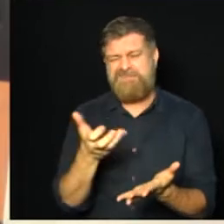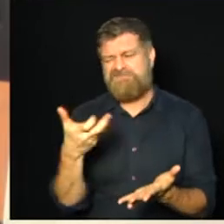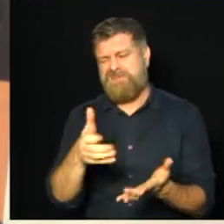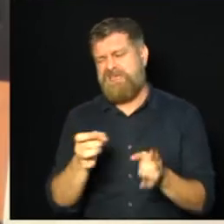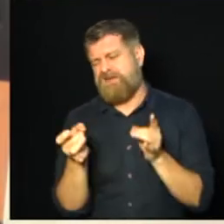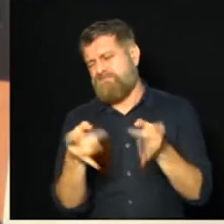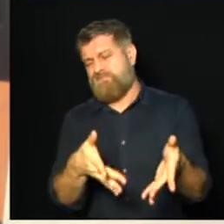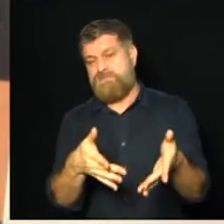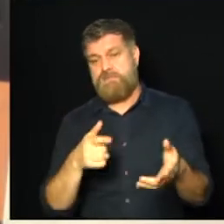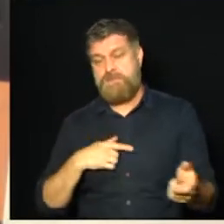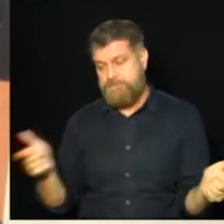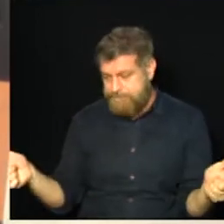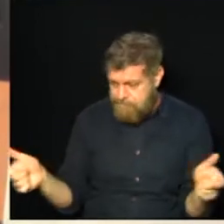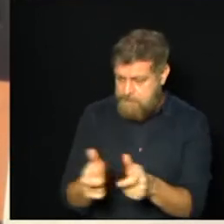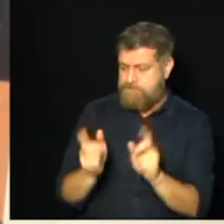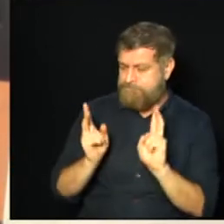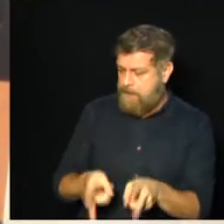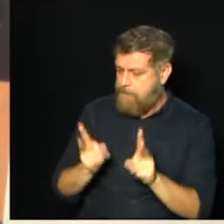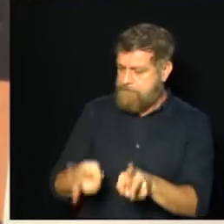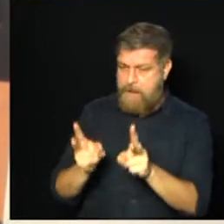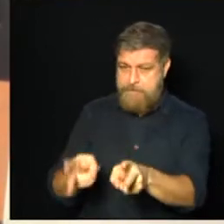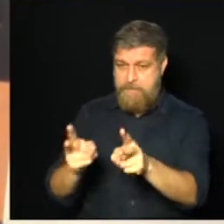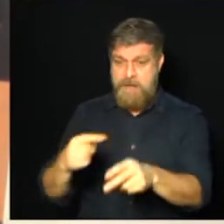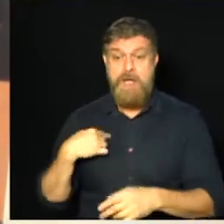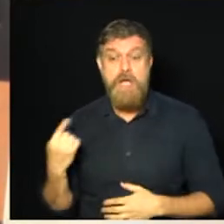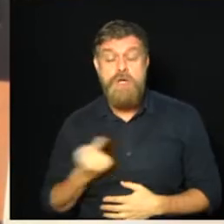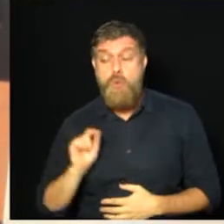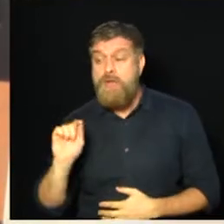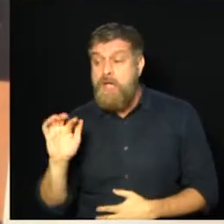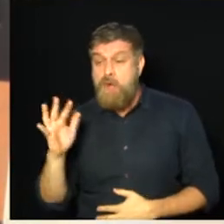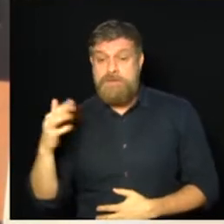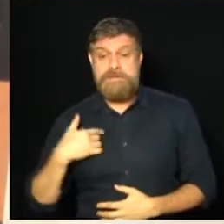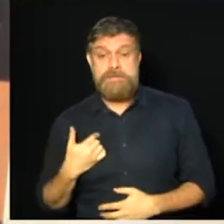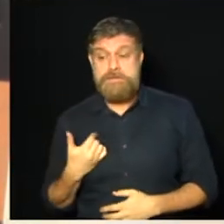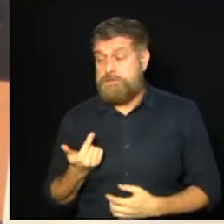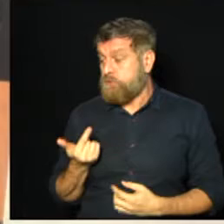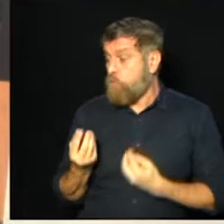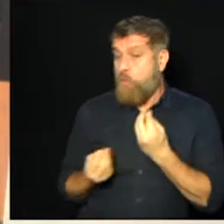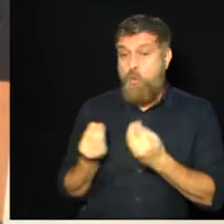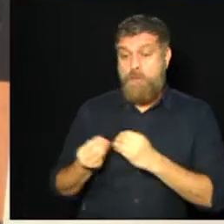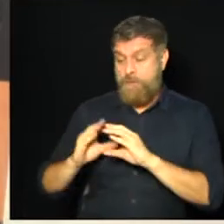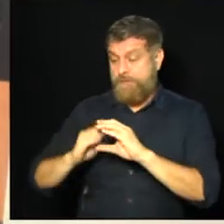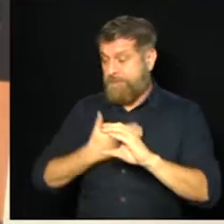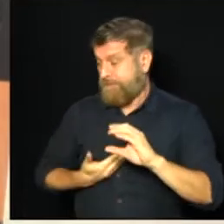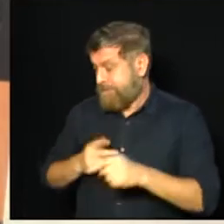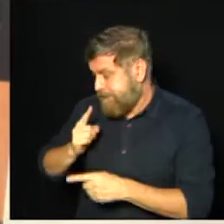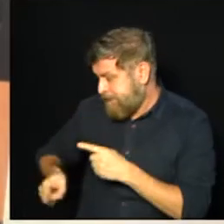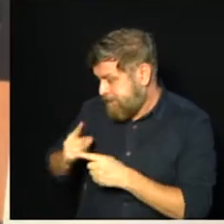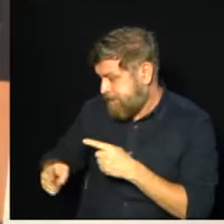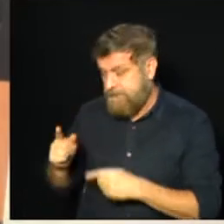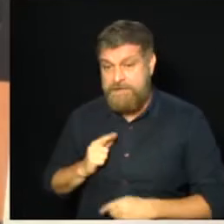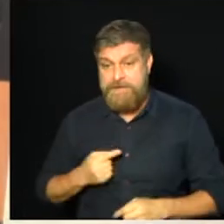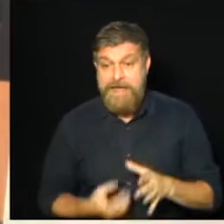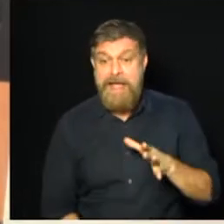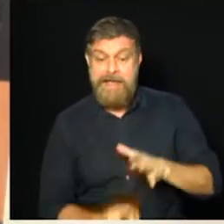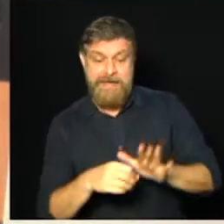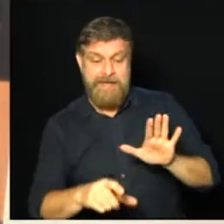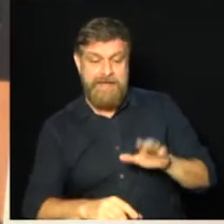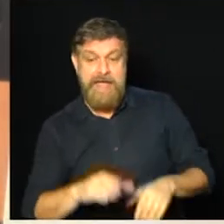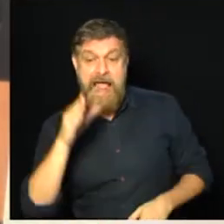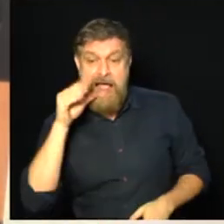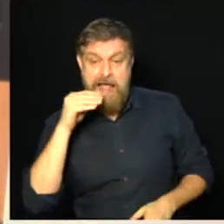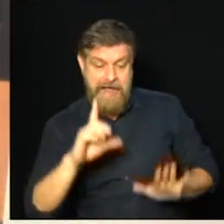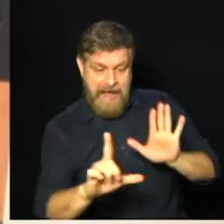verificou a mesma evasão. A gente ficou numa situação em que a gente não tinha condição de fazer o concurso, enquanto eu não fizesse a criação desses cargos por